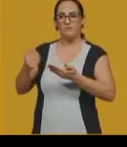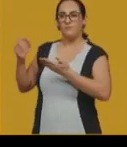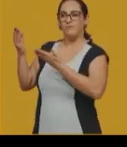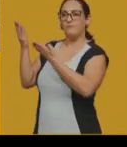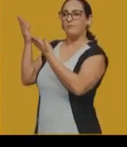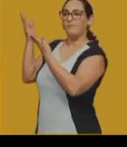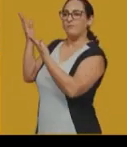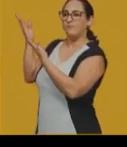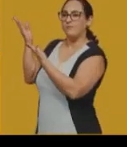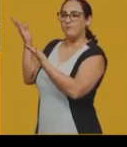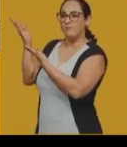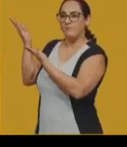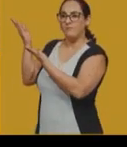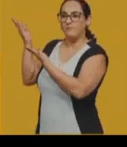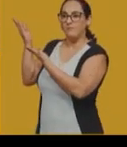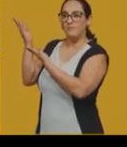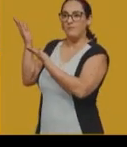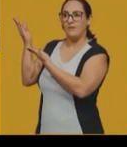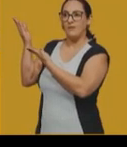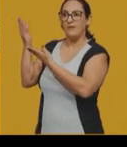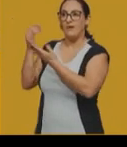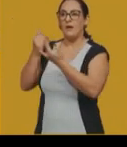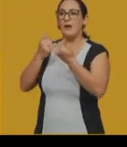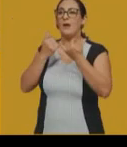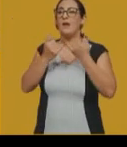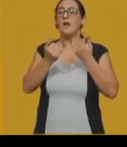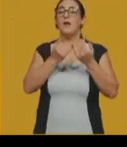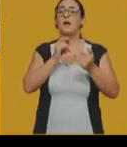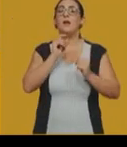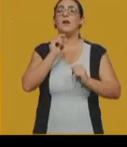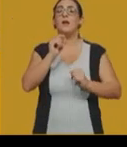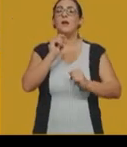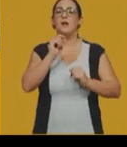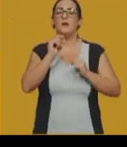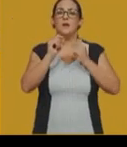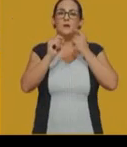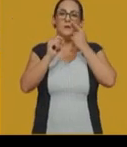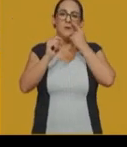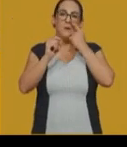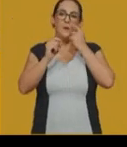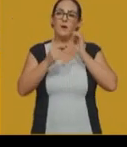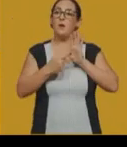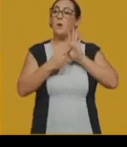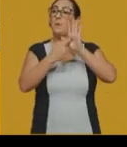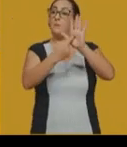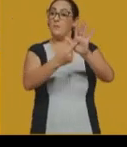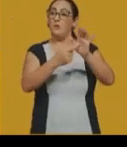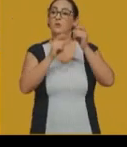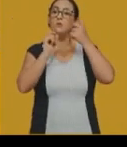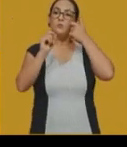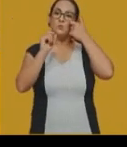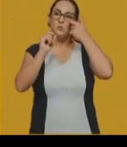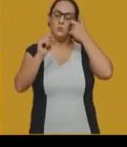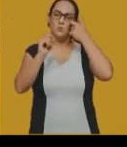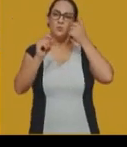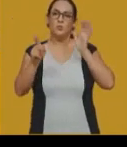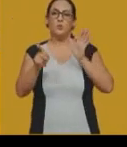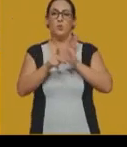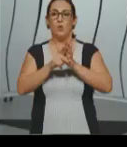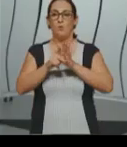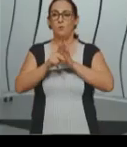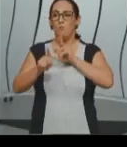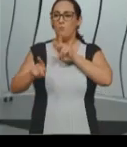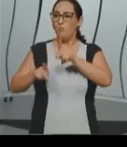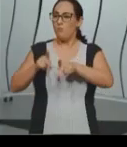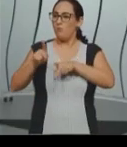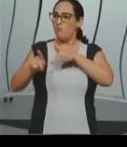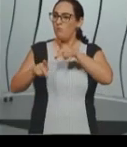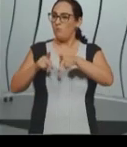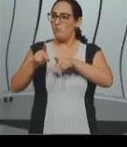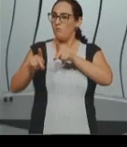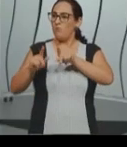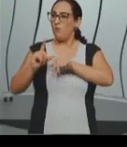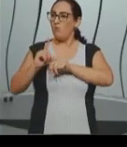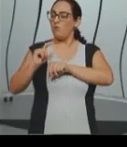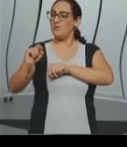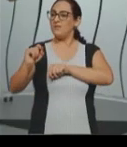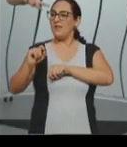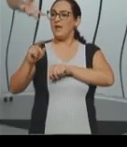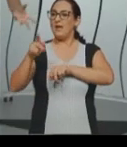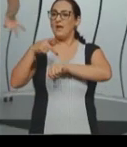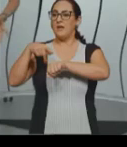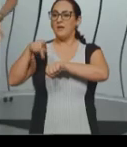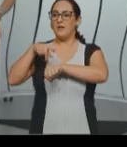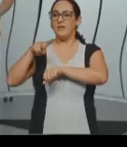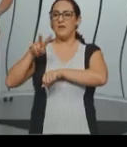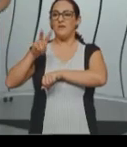a respeito, né, da chegada de venezuelanos no Brasil. Poderia também ser uma imagem, né, da saída das pessoas de dentro, né, da região Nordeste, por exemplo,